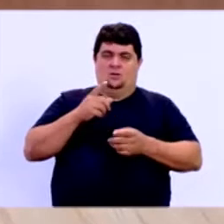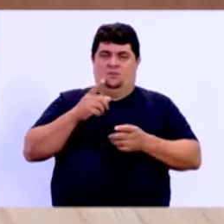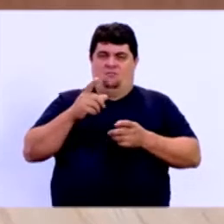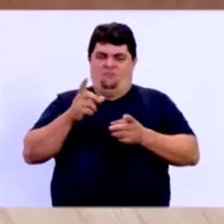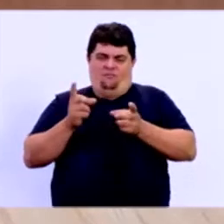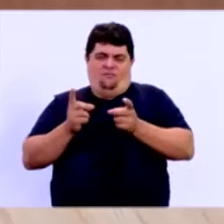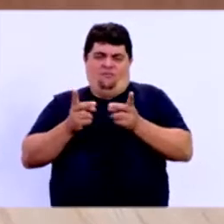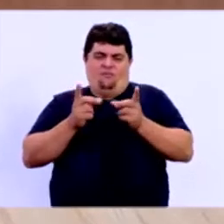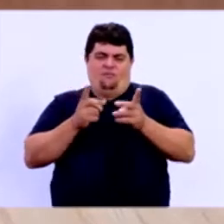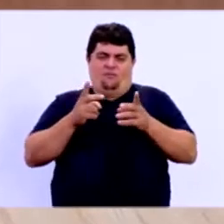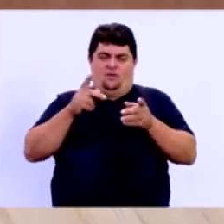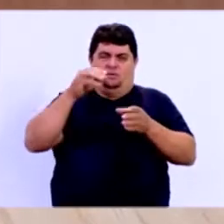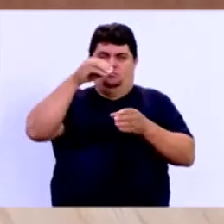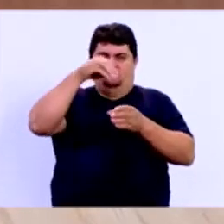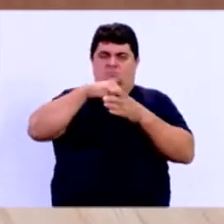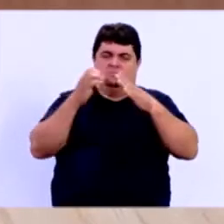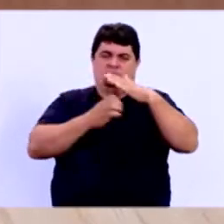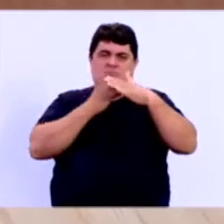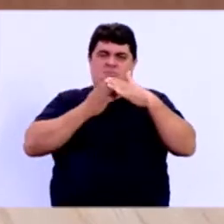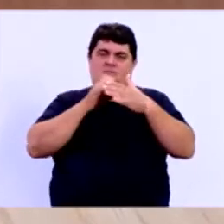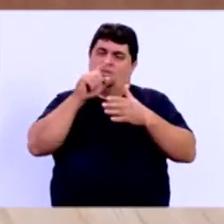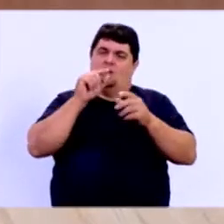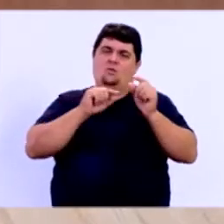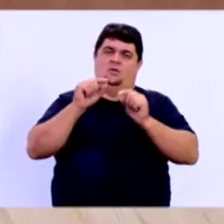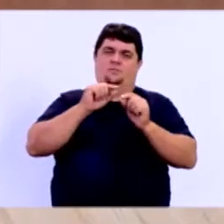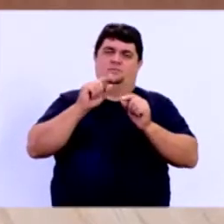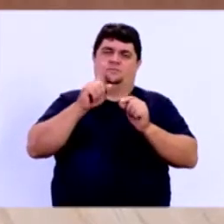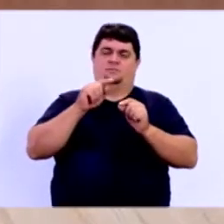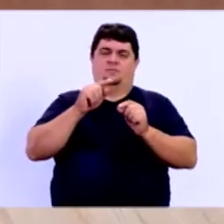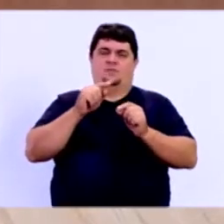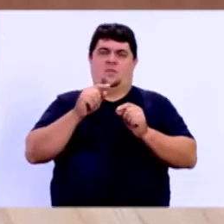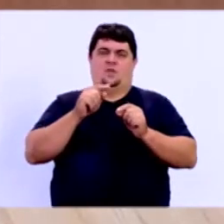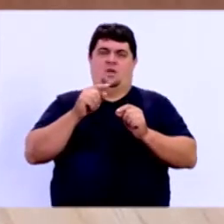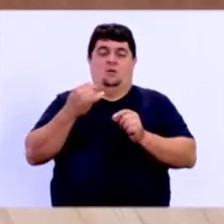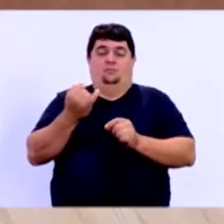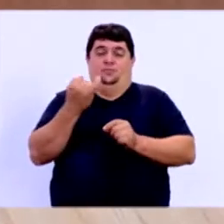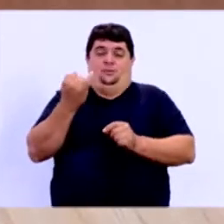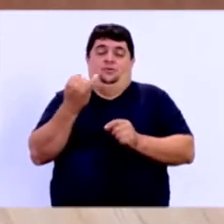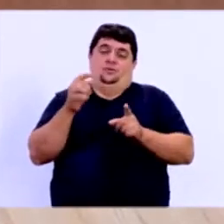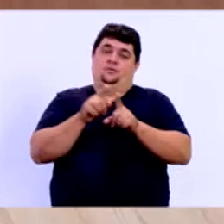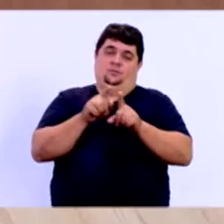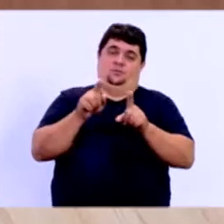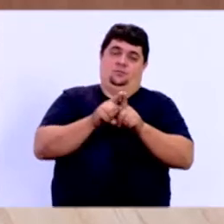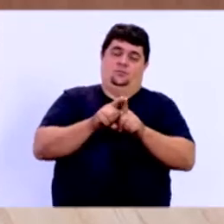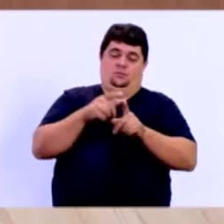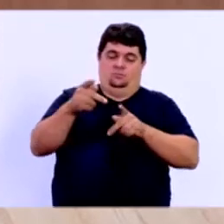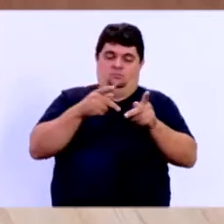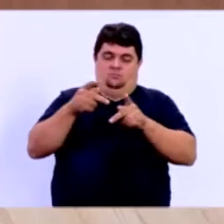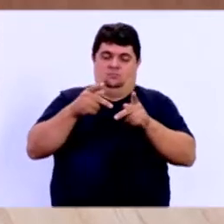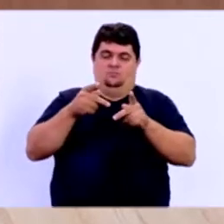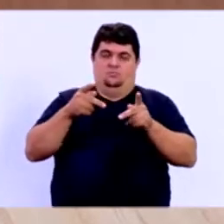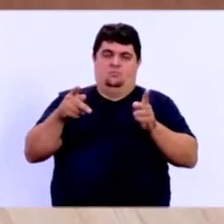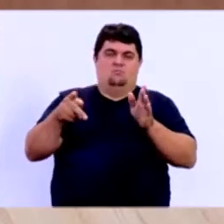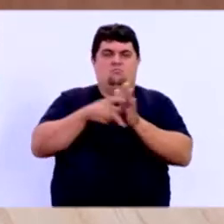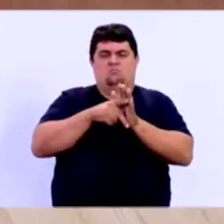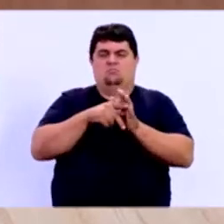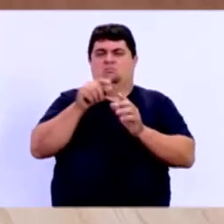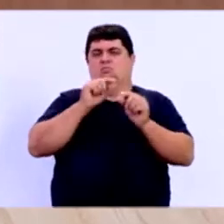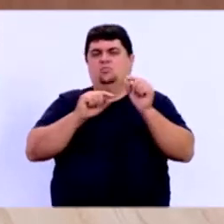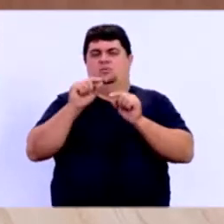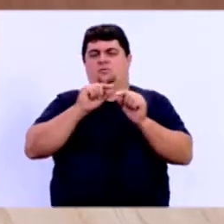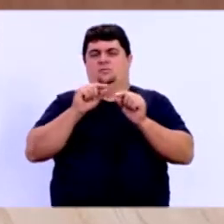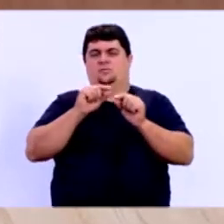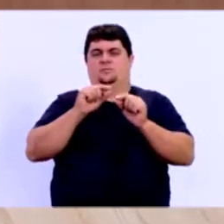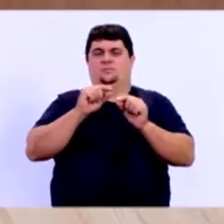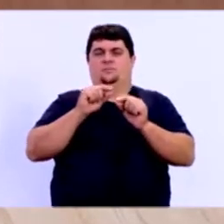uma organização, ele tem um aspecto muito importante dentro do planejamento geral das organizações.